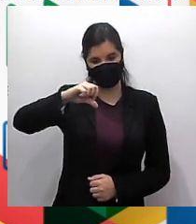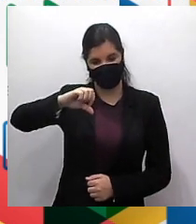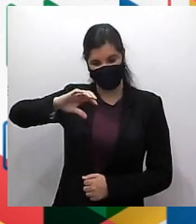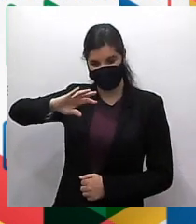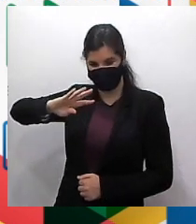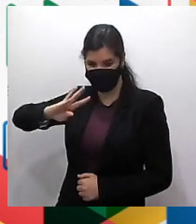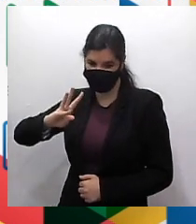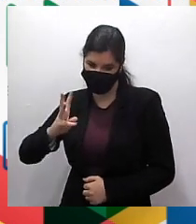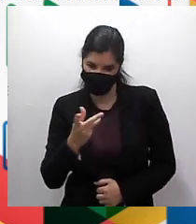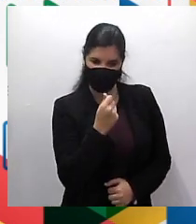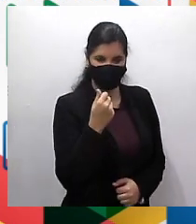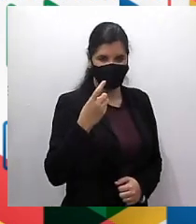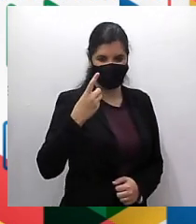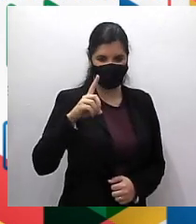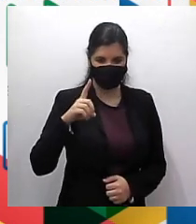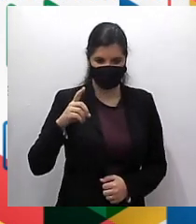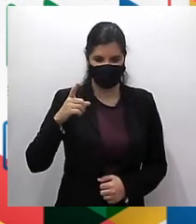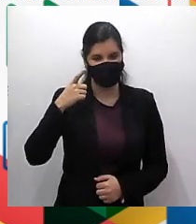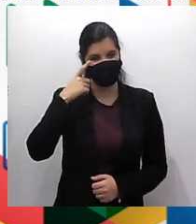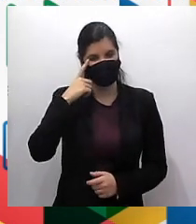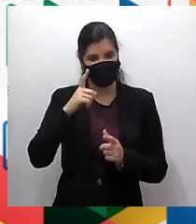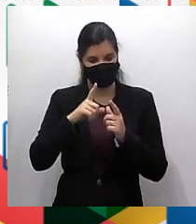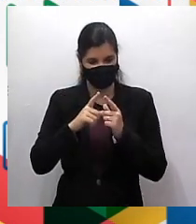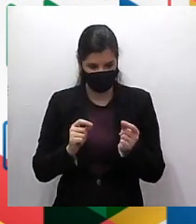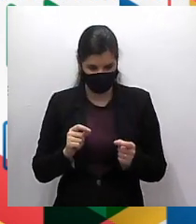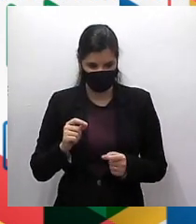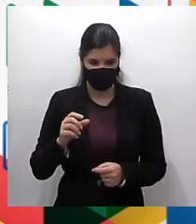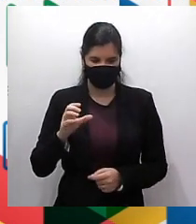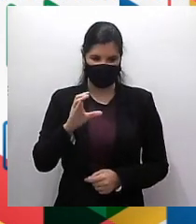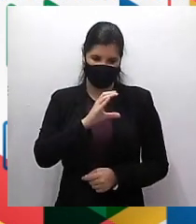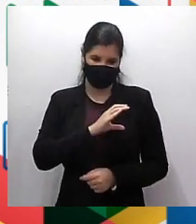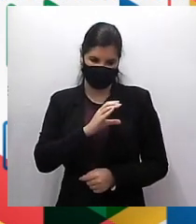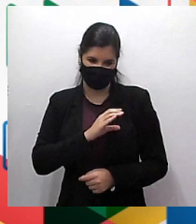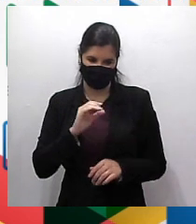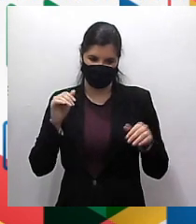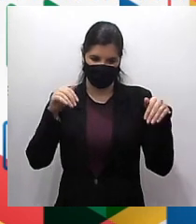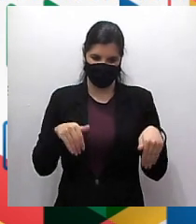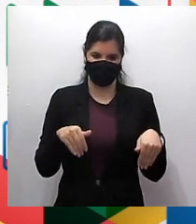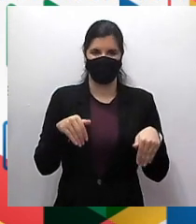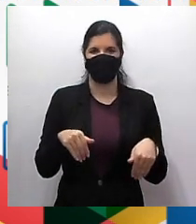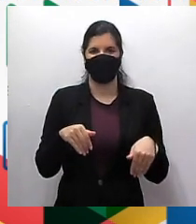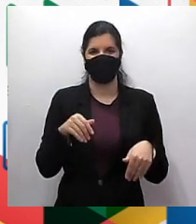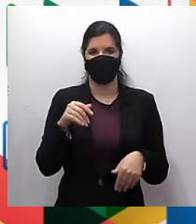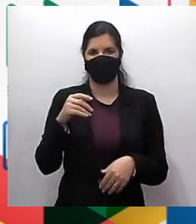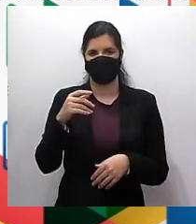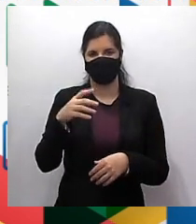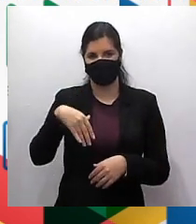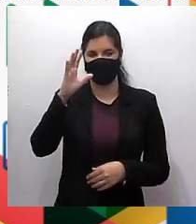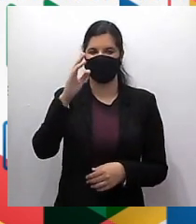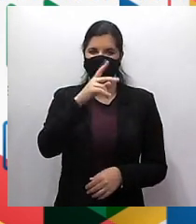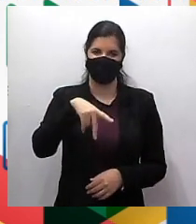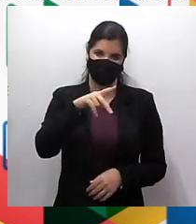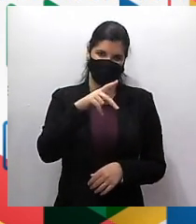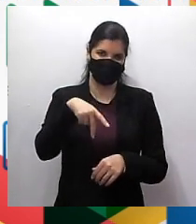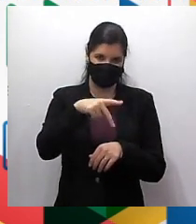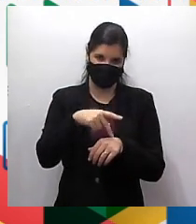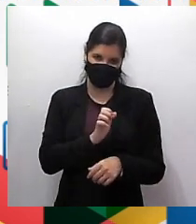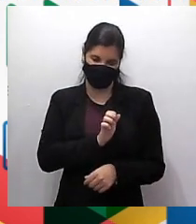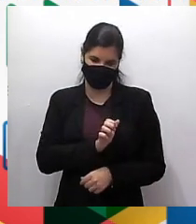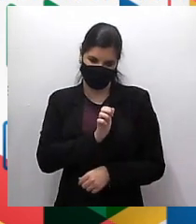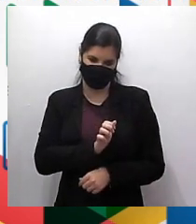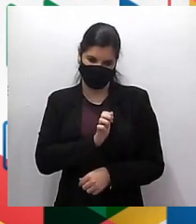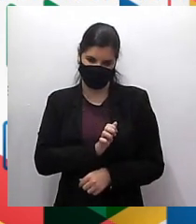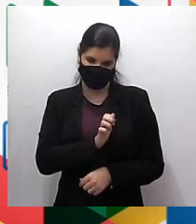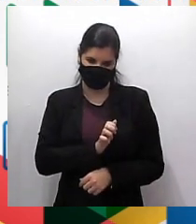dólares, né? O Japão com 4 trilhões de dólares, o Canadá e a Austrália ali se destacando como países de grande PIB,